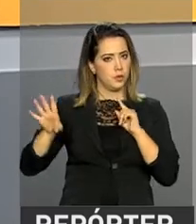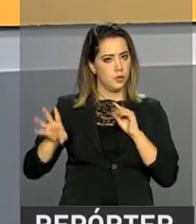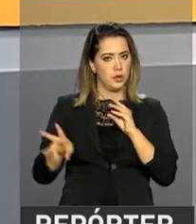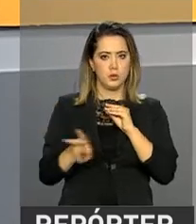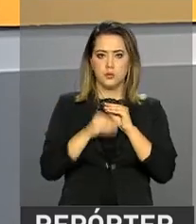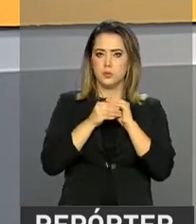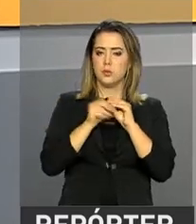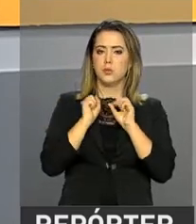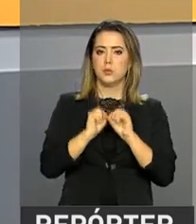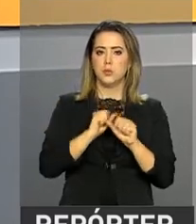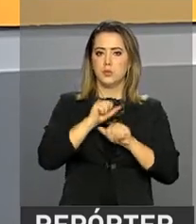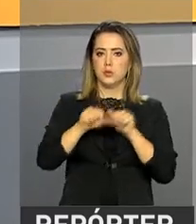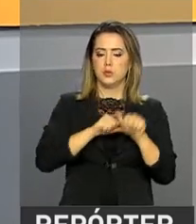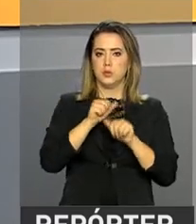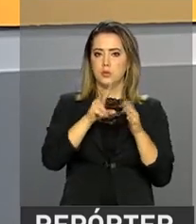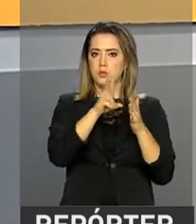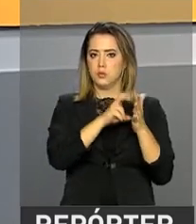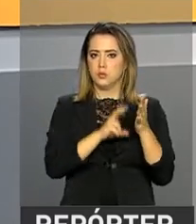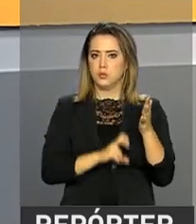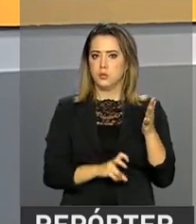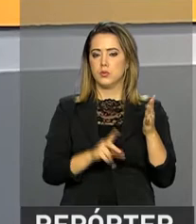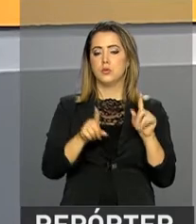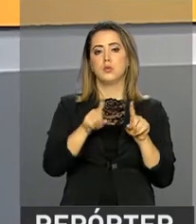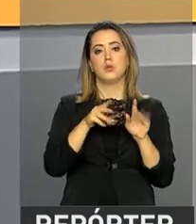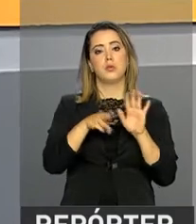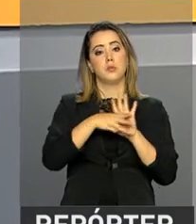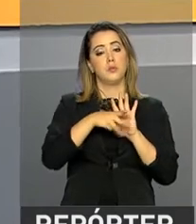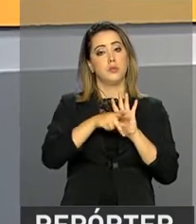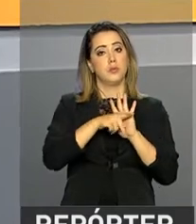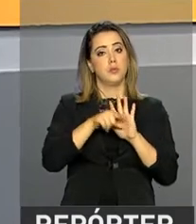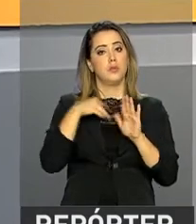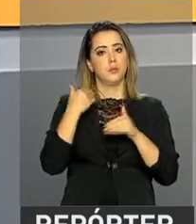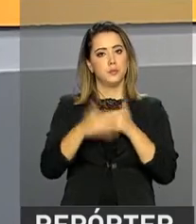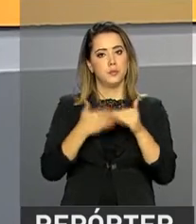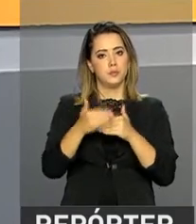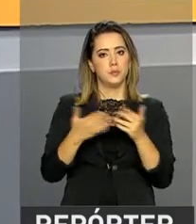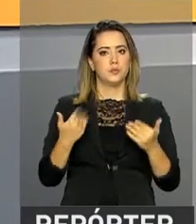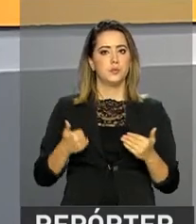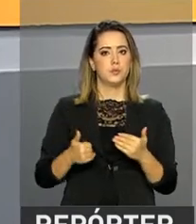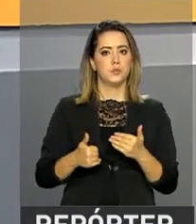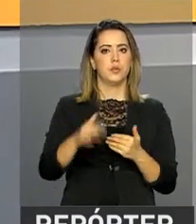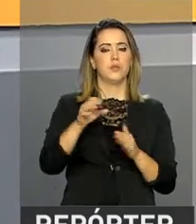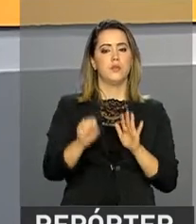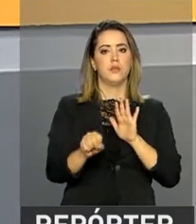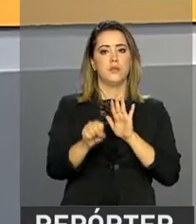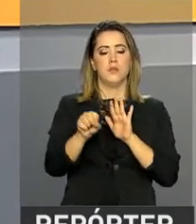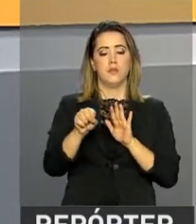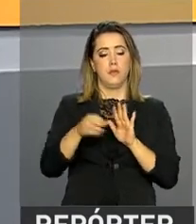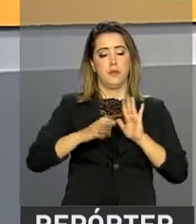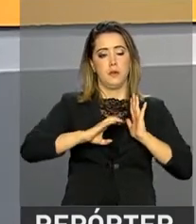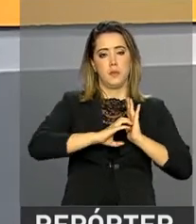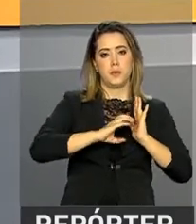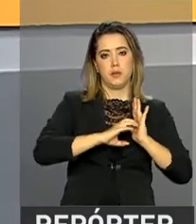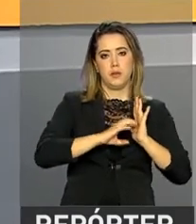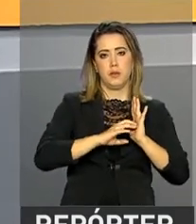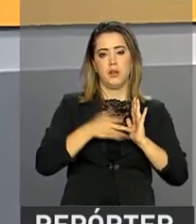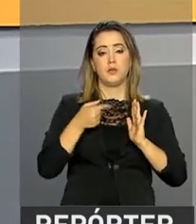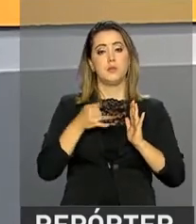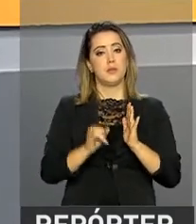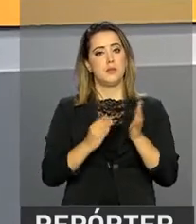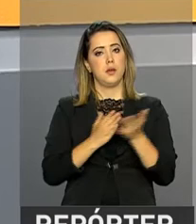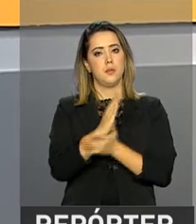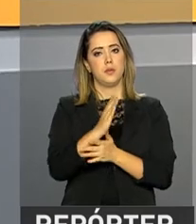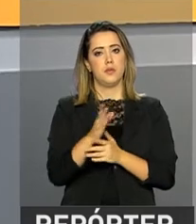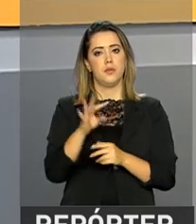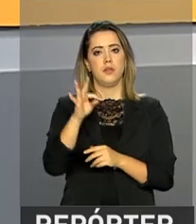deputados rejeitaram emendas que poderiam alterar texto. A MP segue agora para o Senado e, caso seja aprovada, a taxa